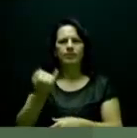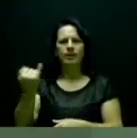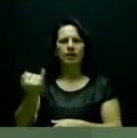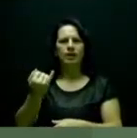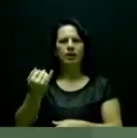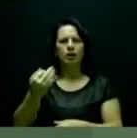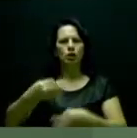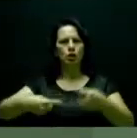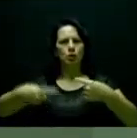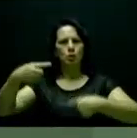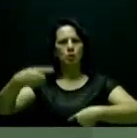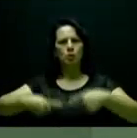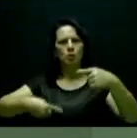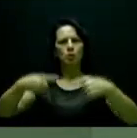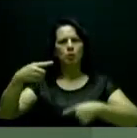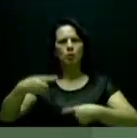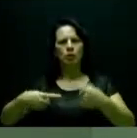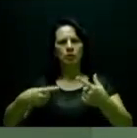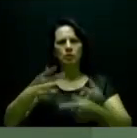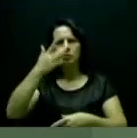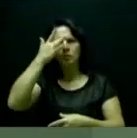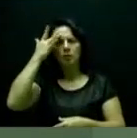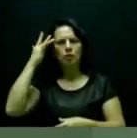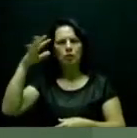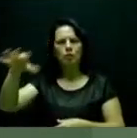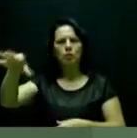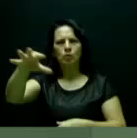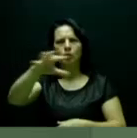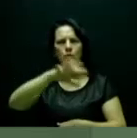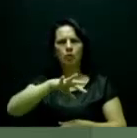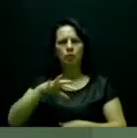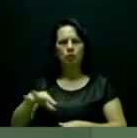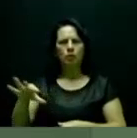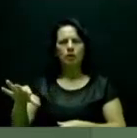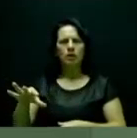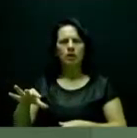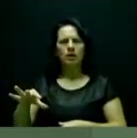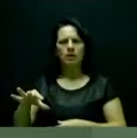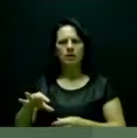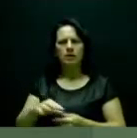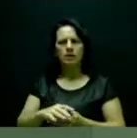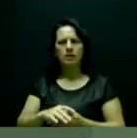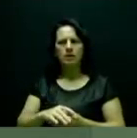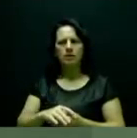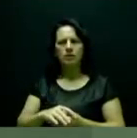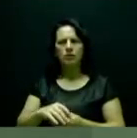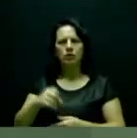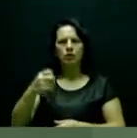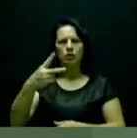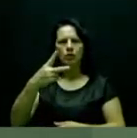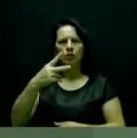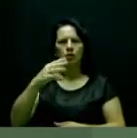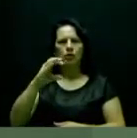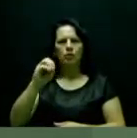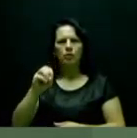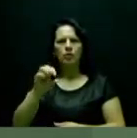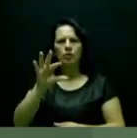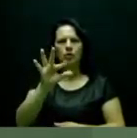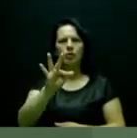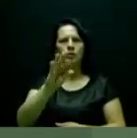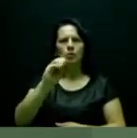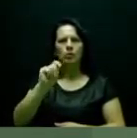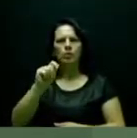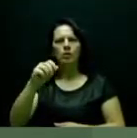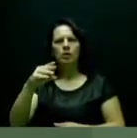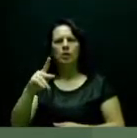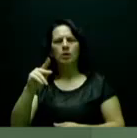político. Você pega lá pessoas de todos os tipos. Para vocês terem uma ideia, foram 20 fakes